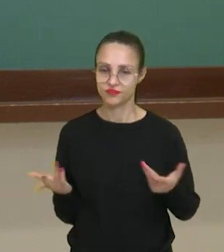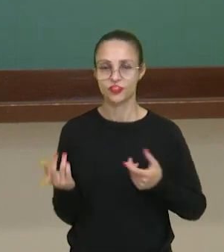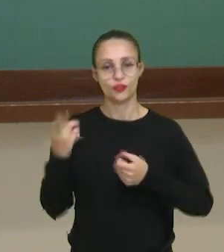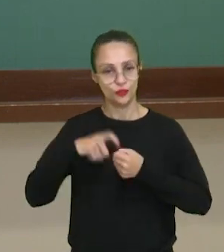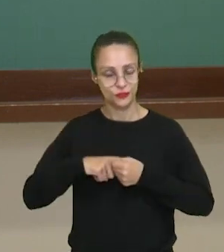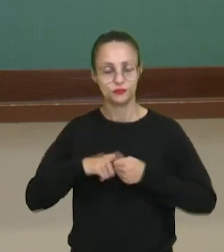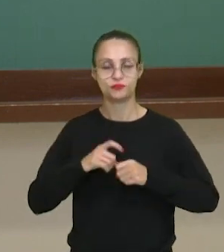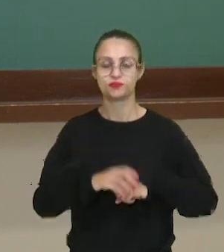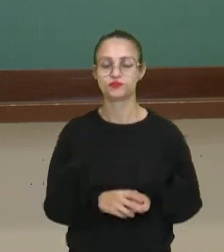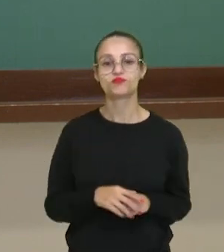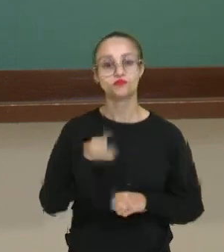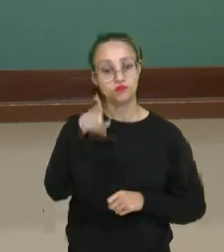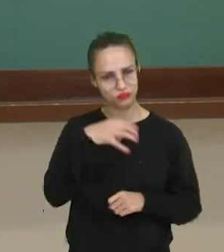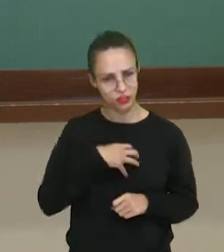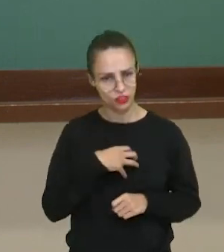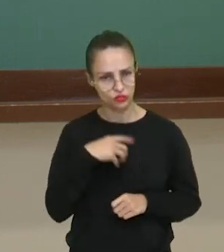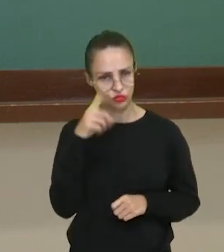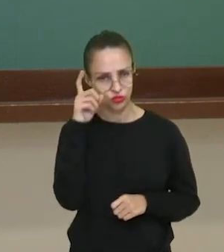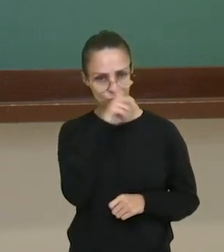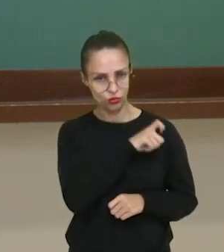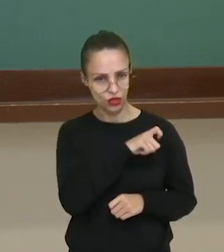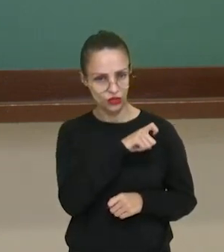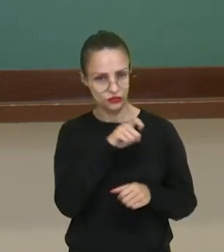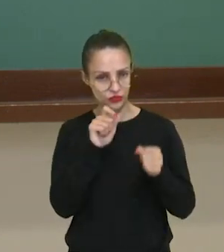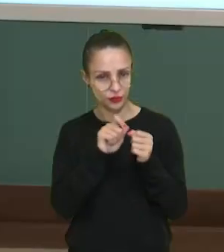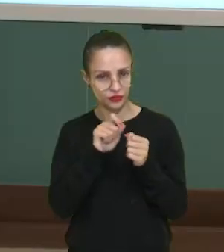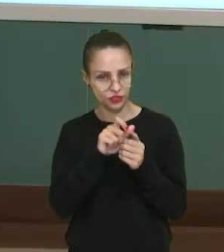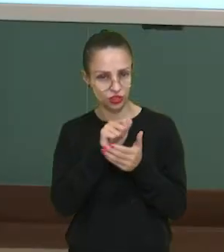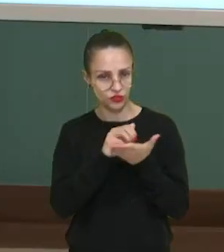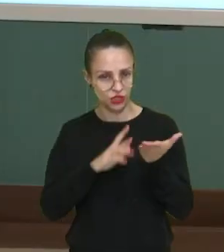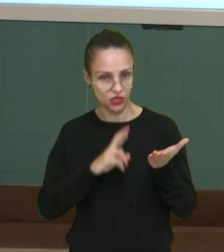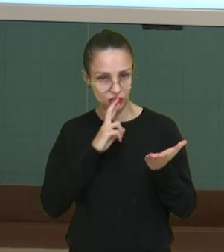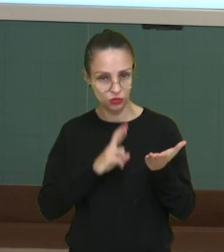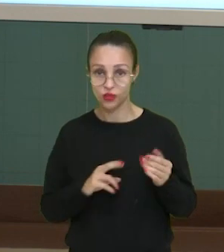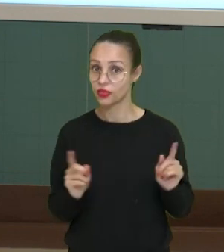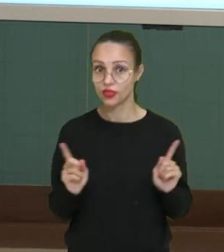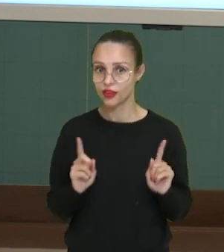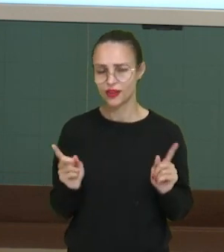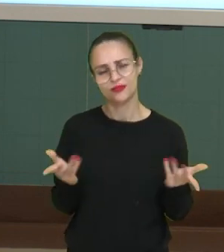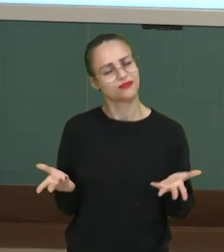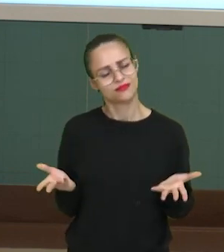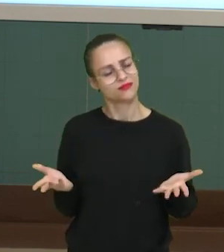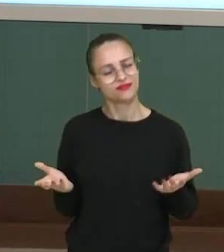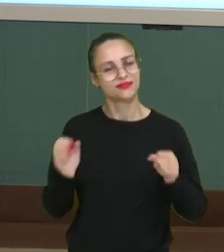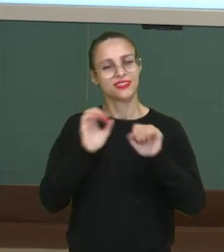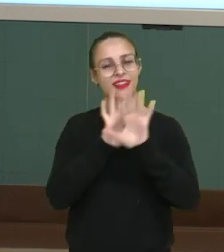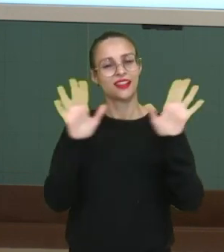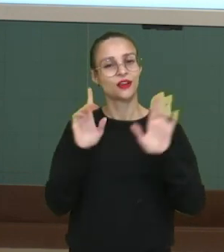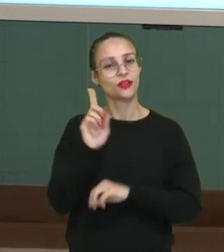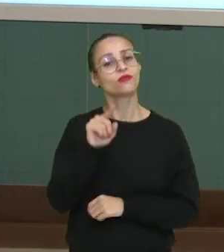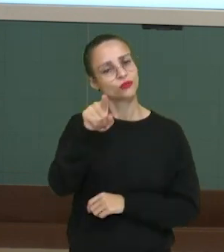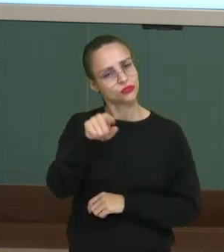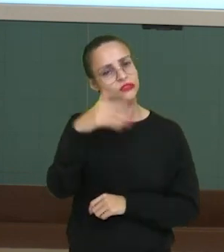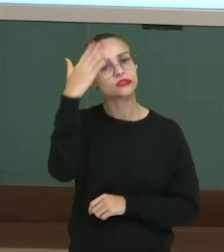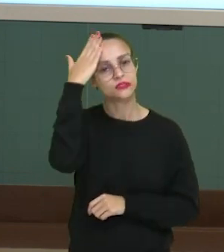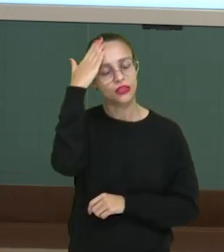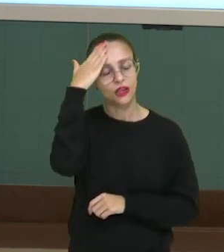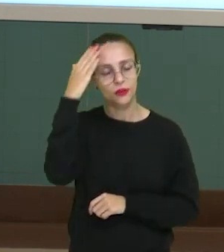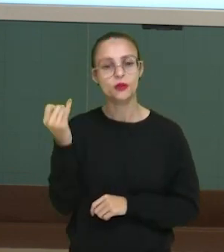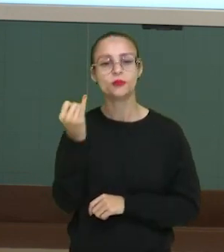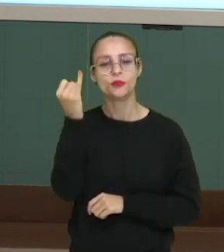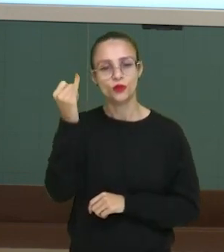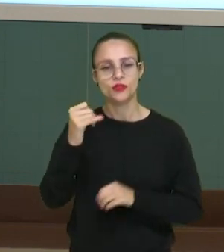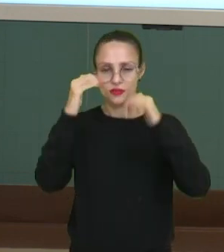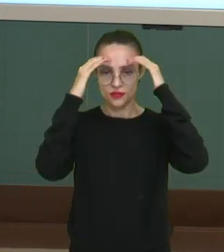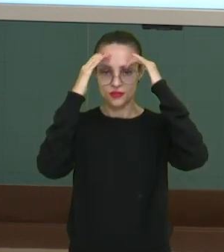Retornamos. Sentiu dificuldade para fazer essa atividade? Não? É claro que não. Você sabe a importância do cérebro.